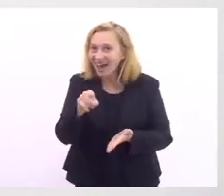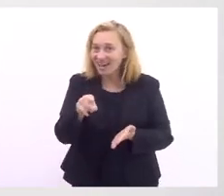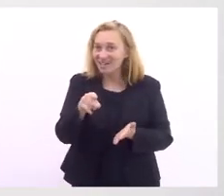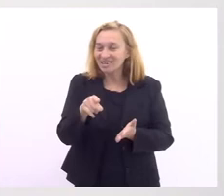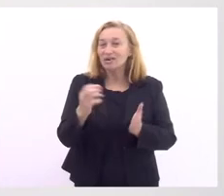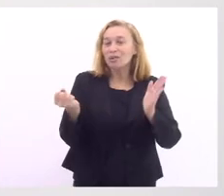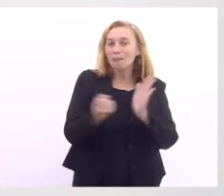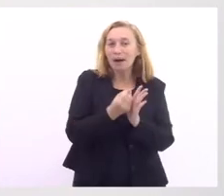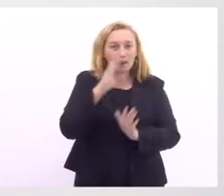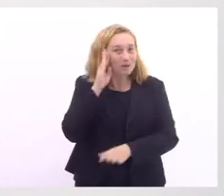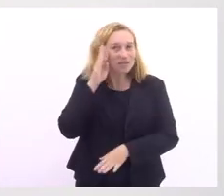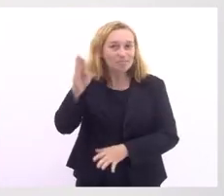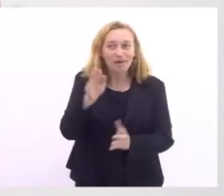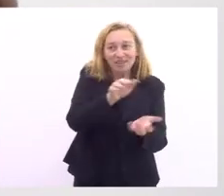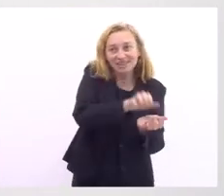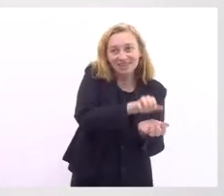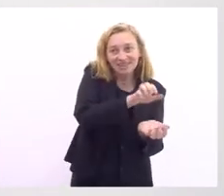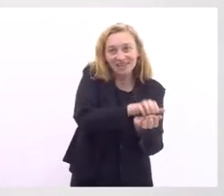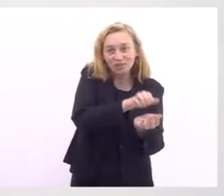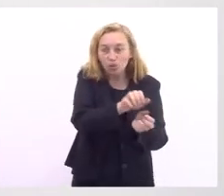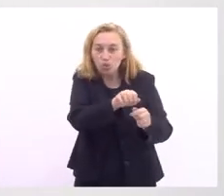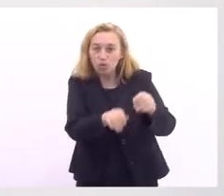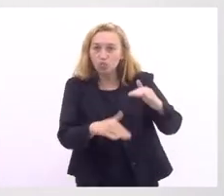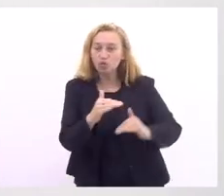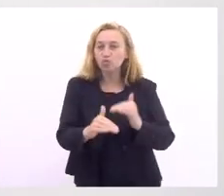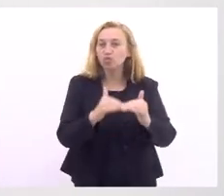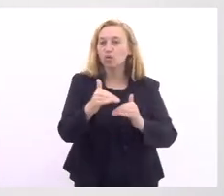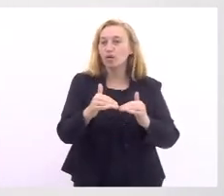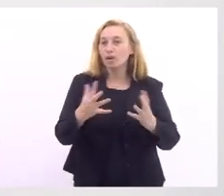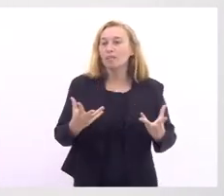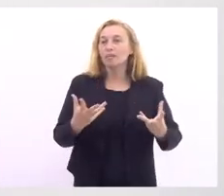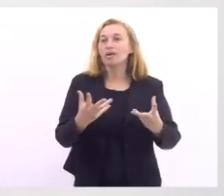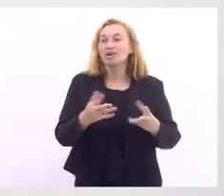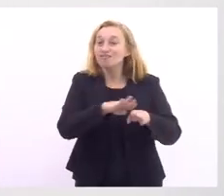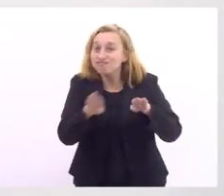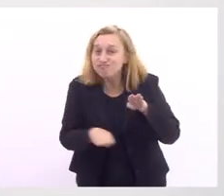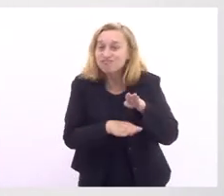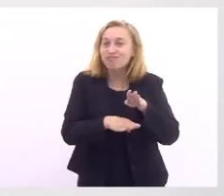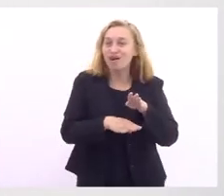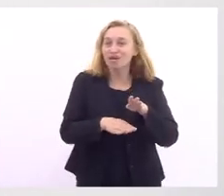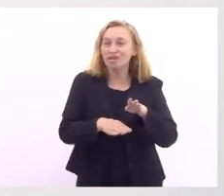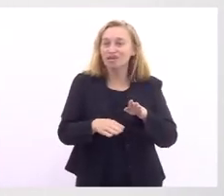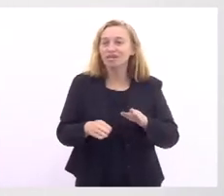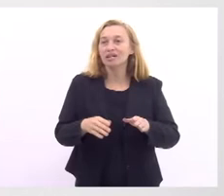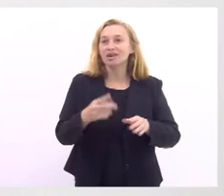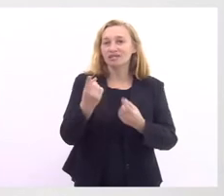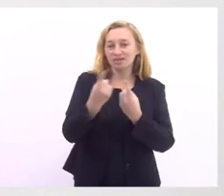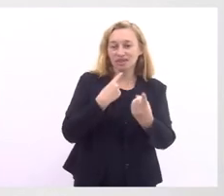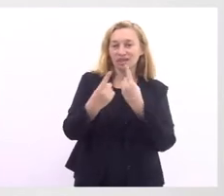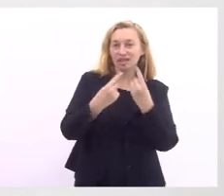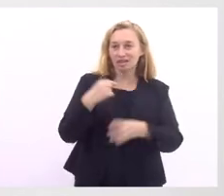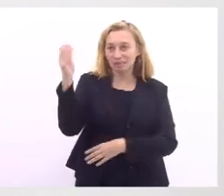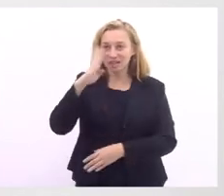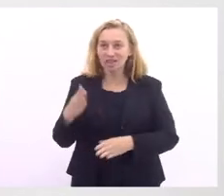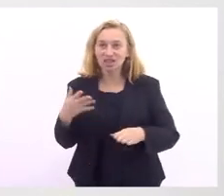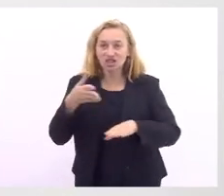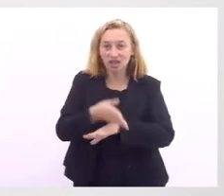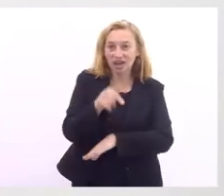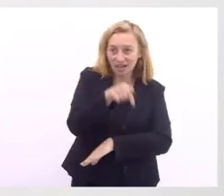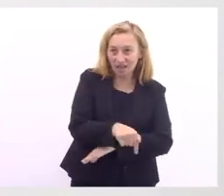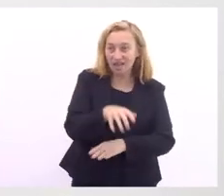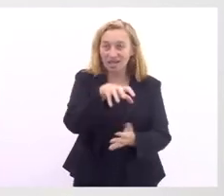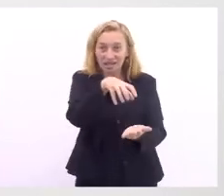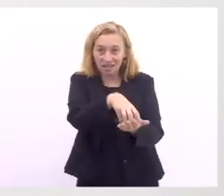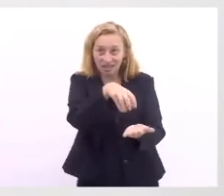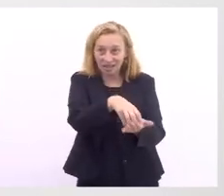Marco Zero da cidade em Santa Cruz e a cidade vem se desenvolvendo de uma maneira desigual pela Avenida Brasil até chegar aqui ao então dito